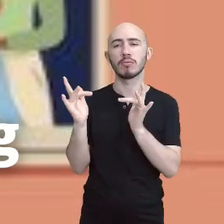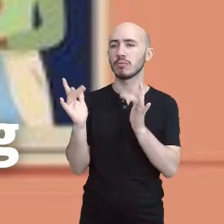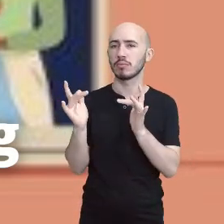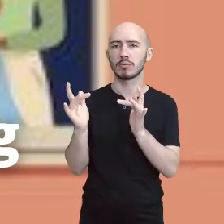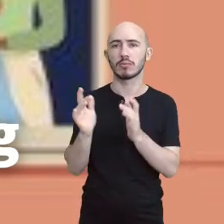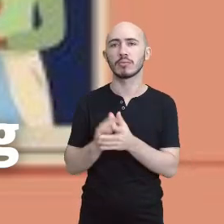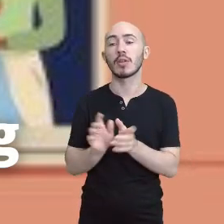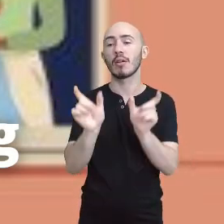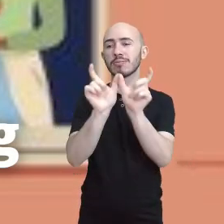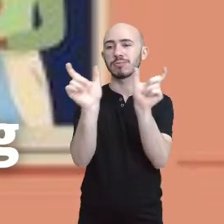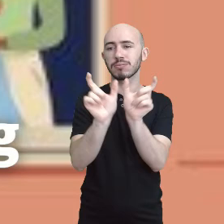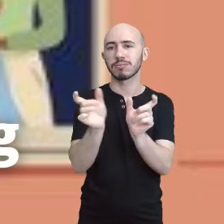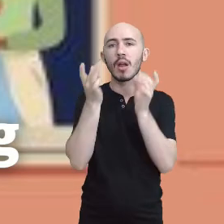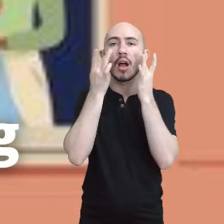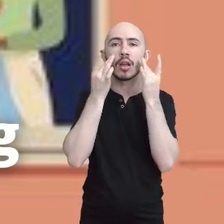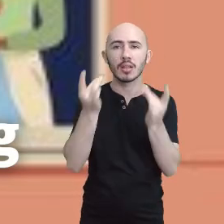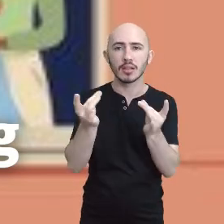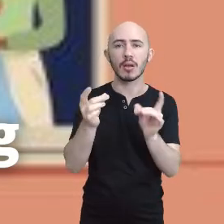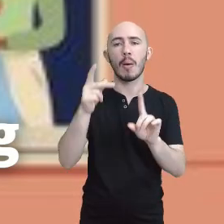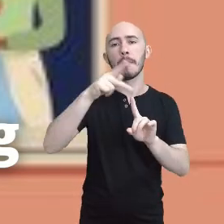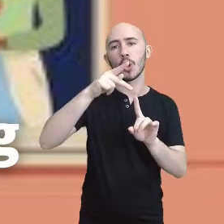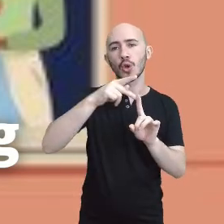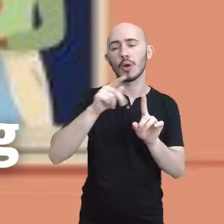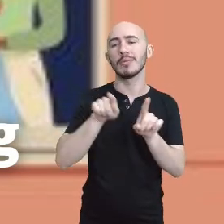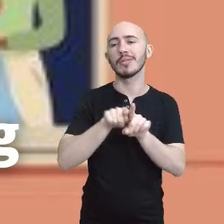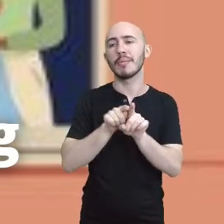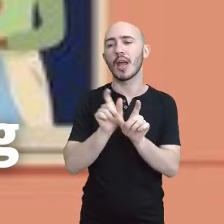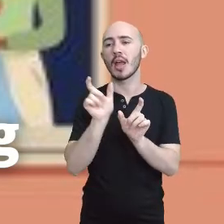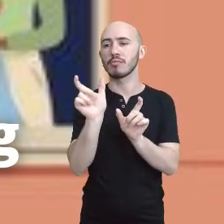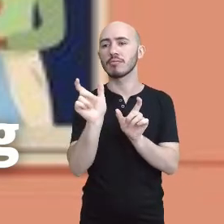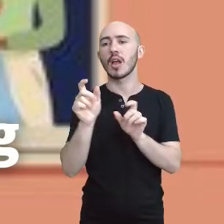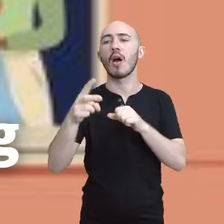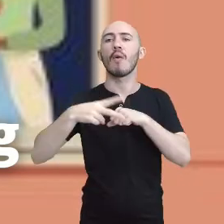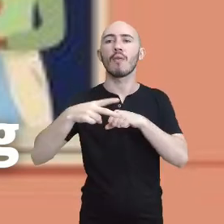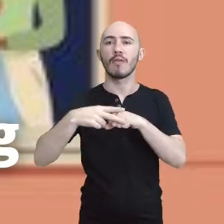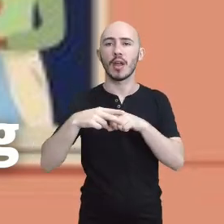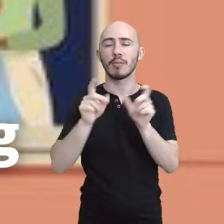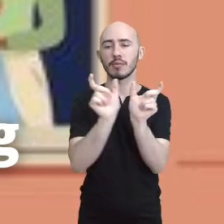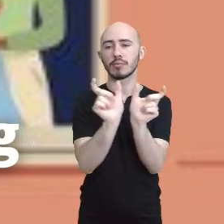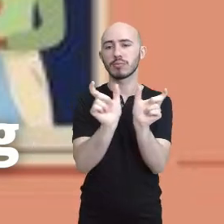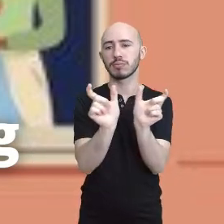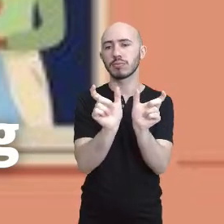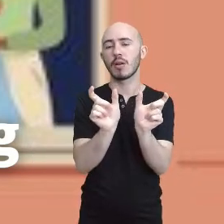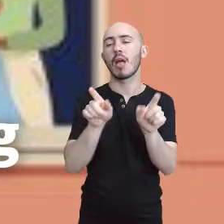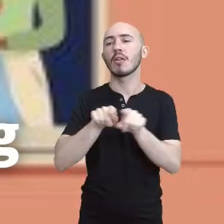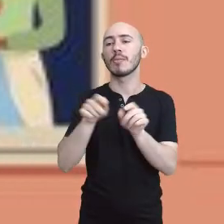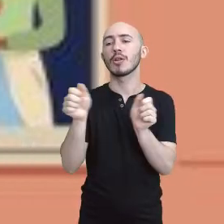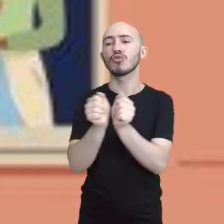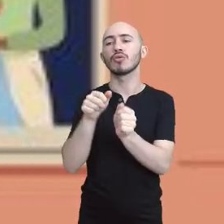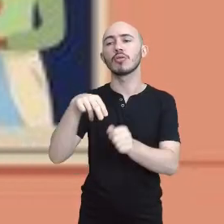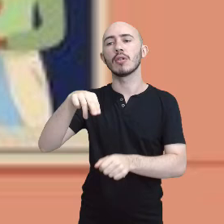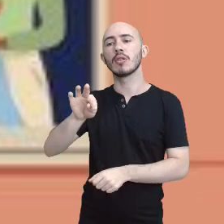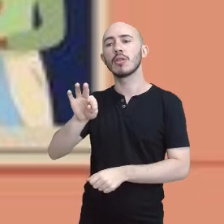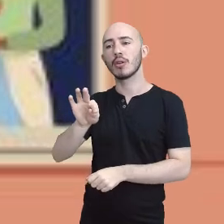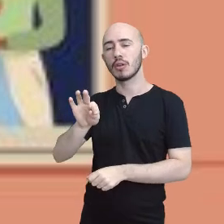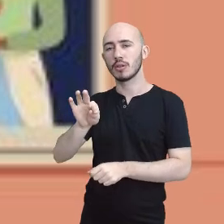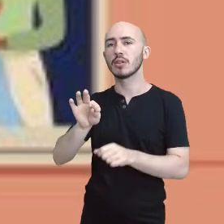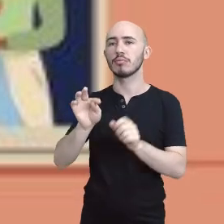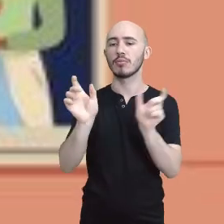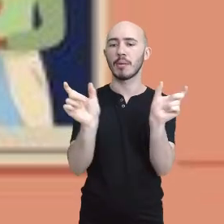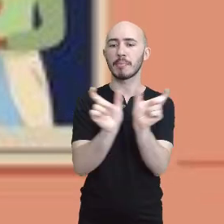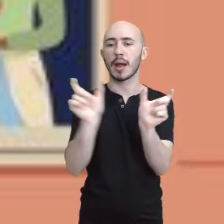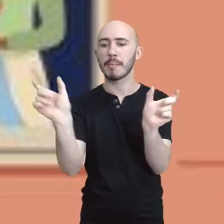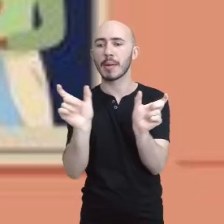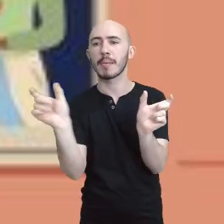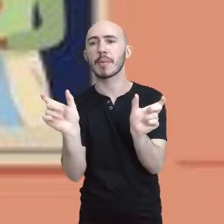estrutura, meu pronome, meu verbo, minha partícula de negatividade depois do verbo to be, para depois eu usar o dating aqui, tá certo?